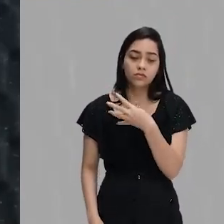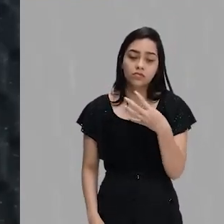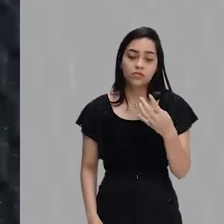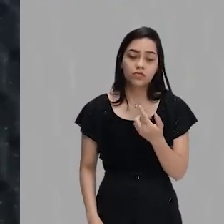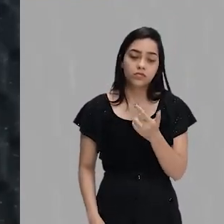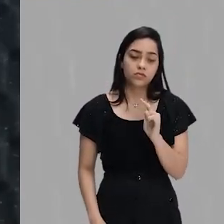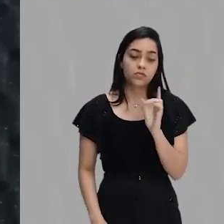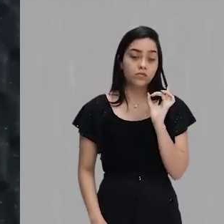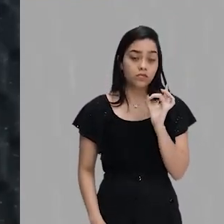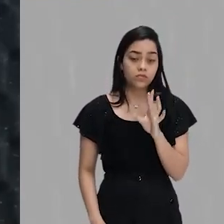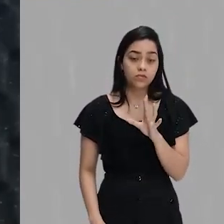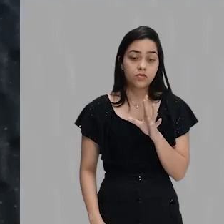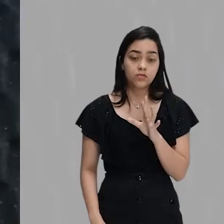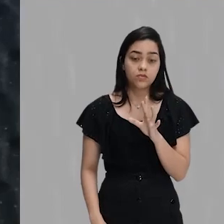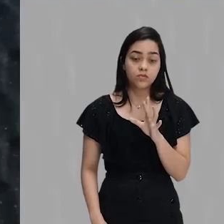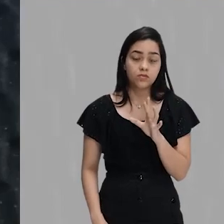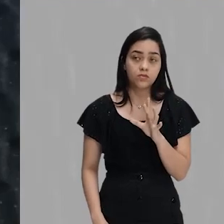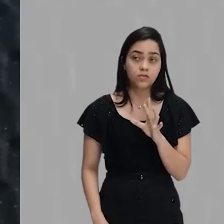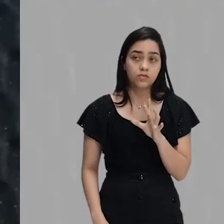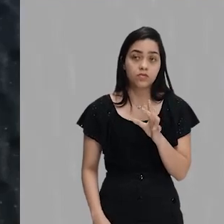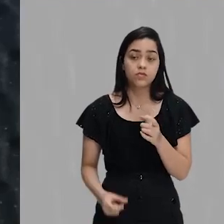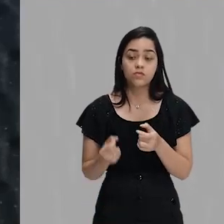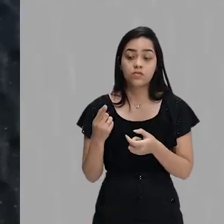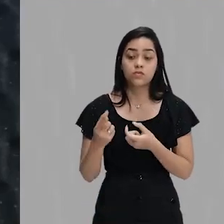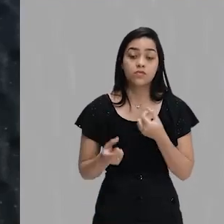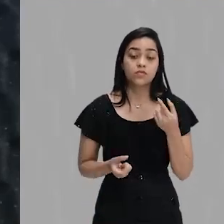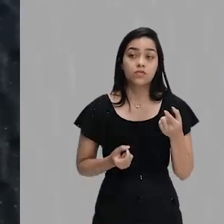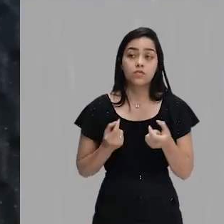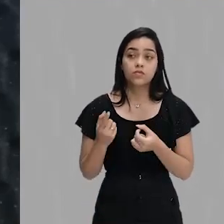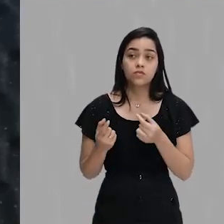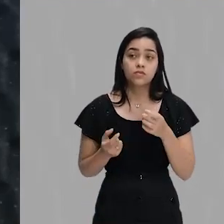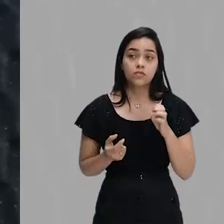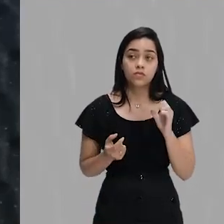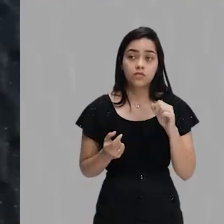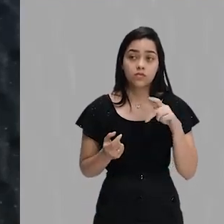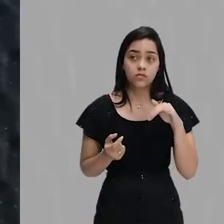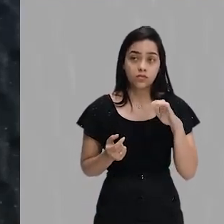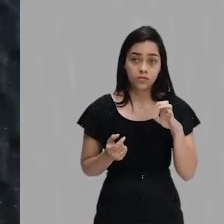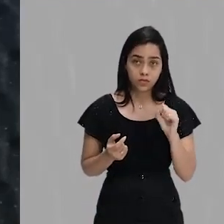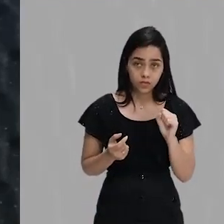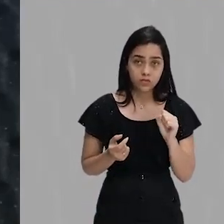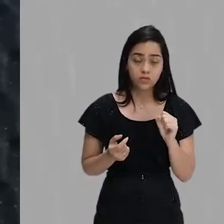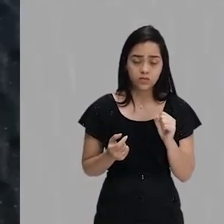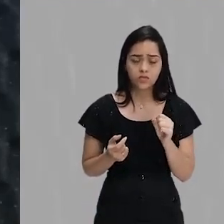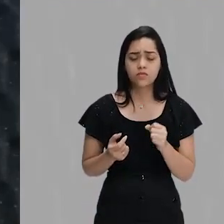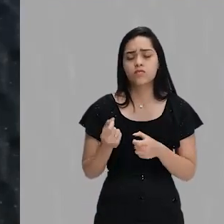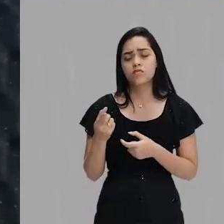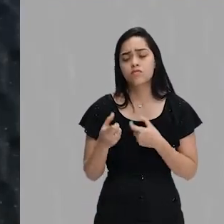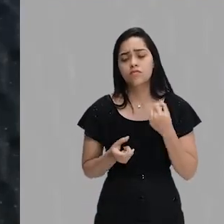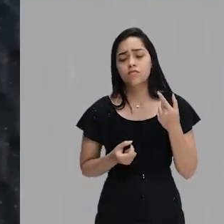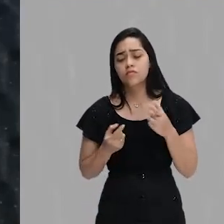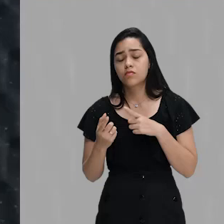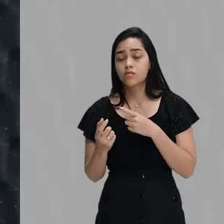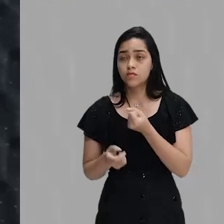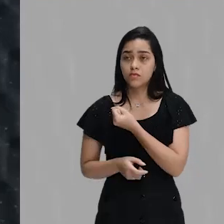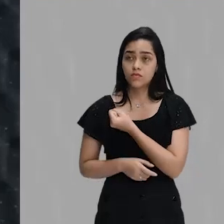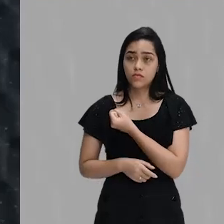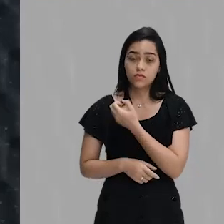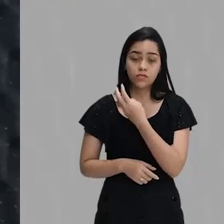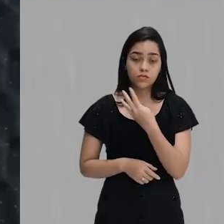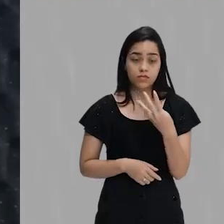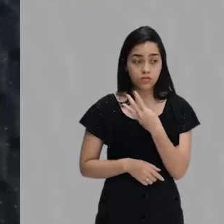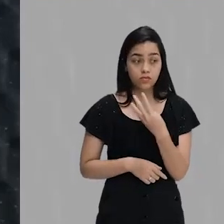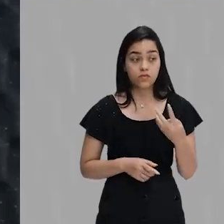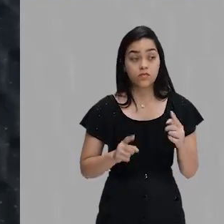cromossomos. Aliás, poucas espécies, né? Eu vou aqui me corrigir. Poucas espécies têm esse número